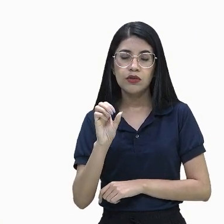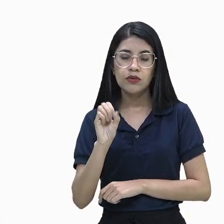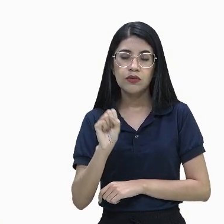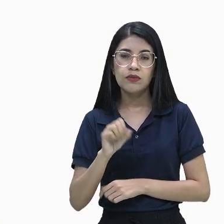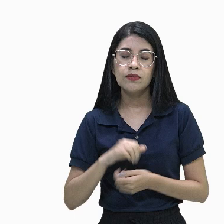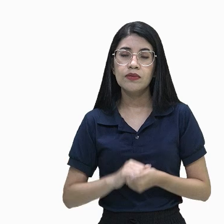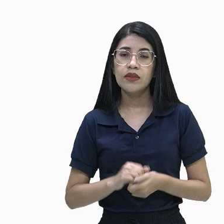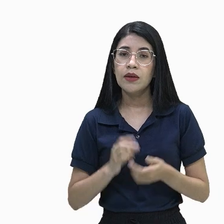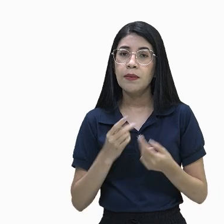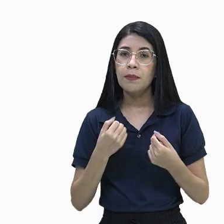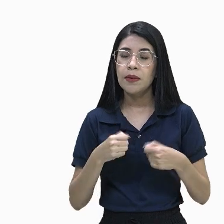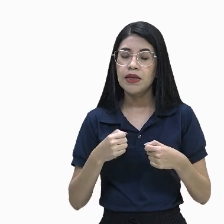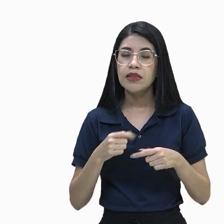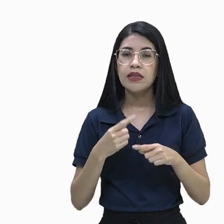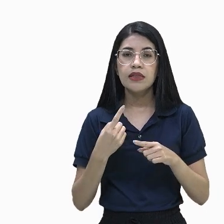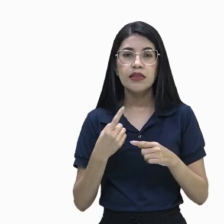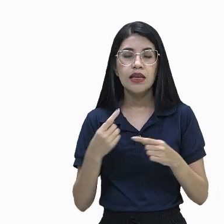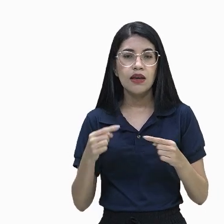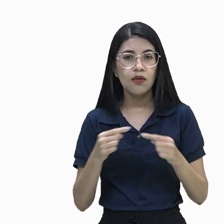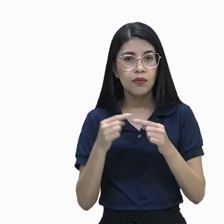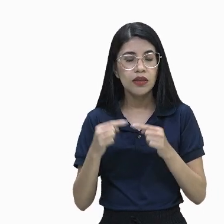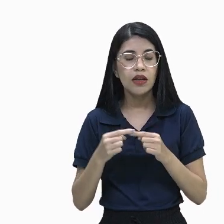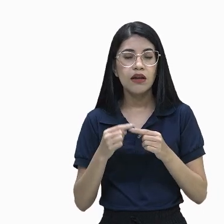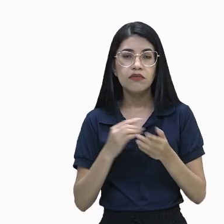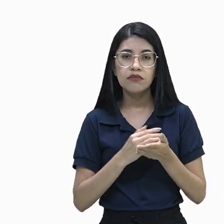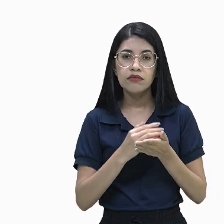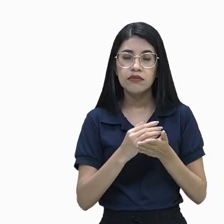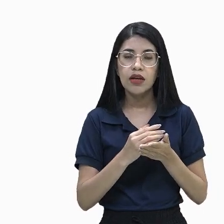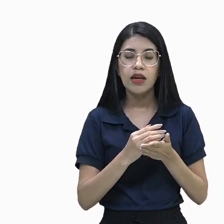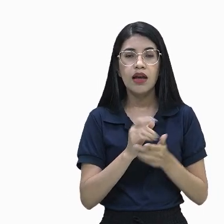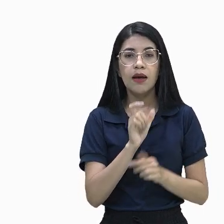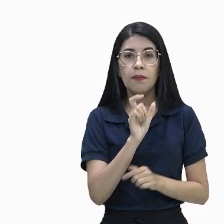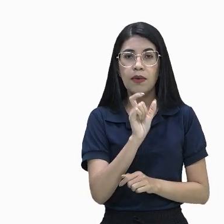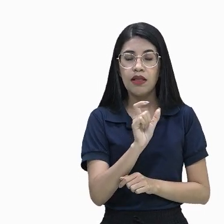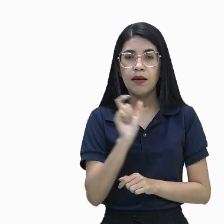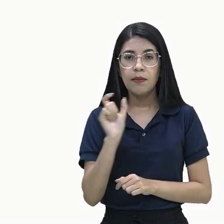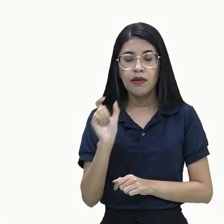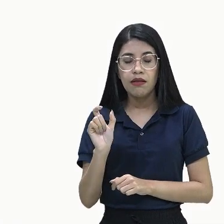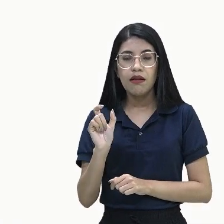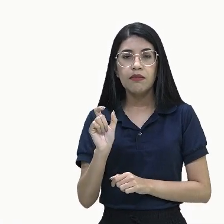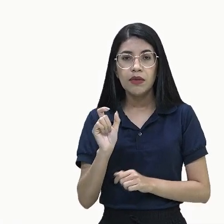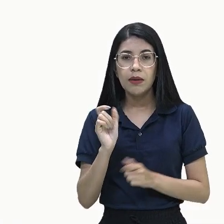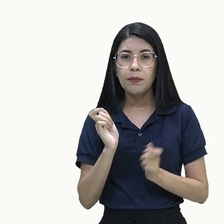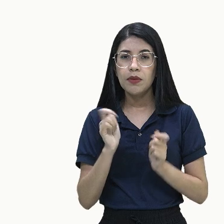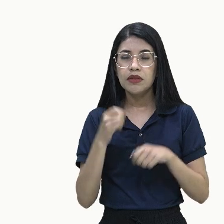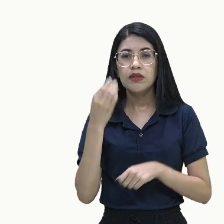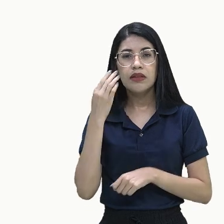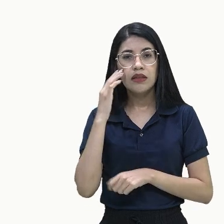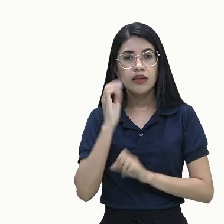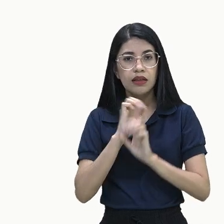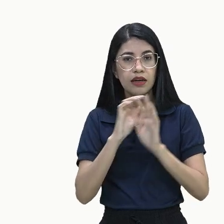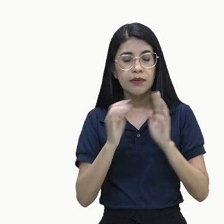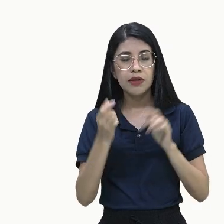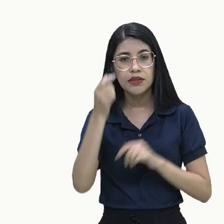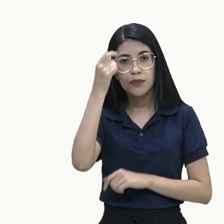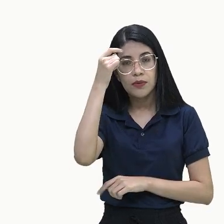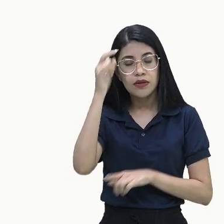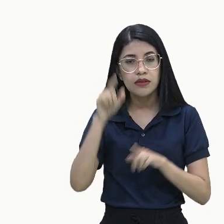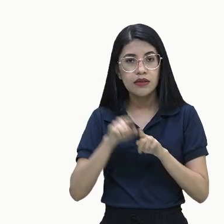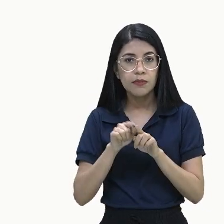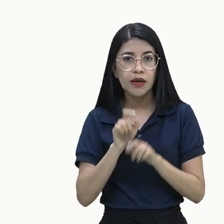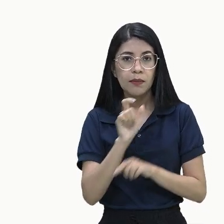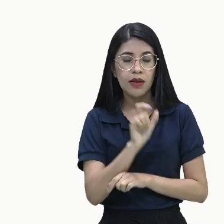Então, sempre associe aí o início de cada uma dessas palavras para vocês não esquecerem, tá bom?